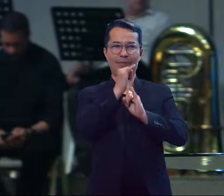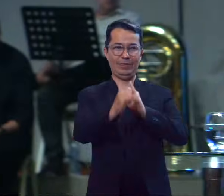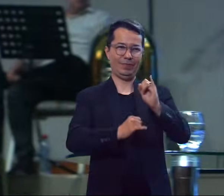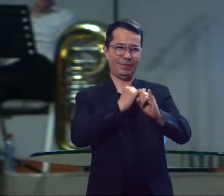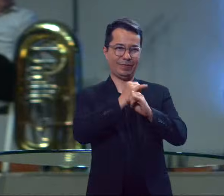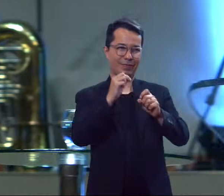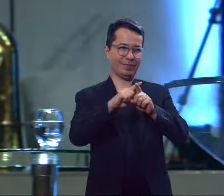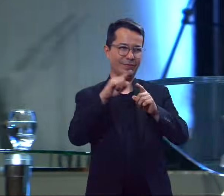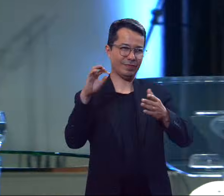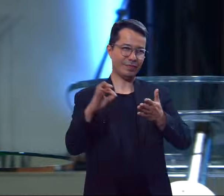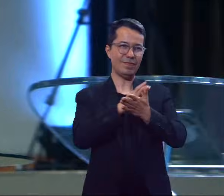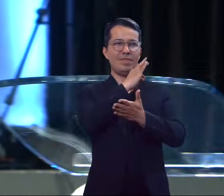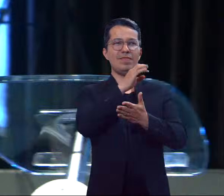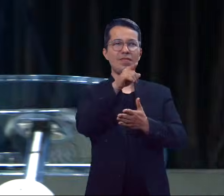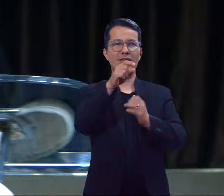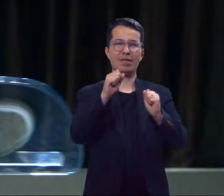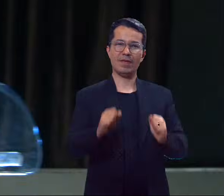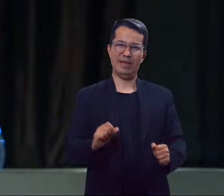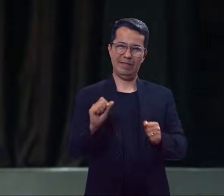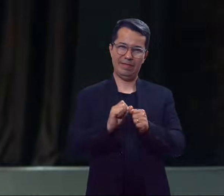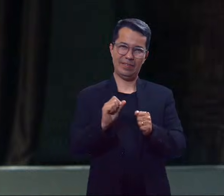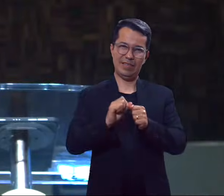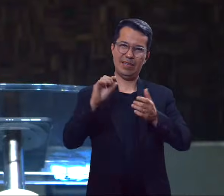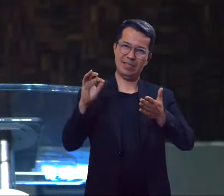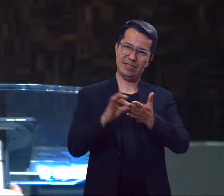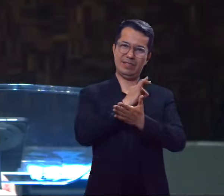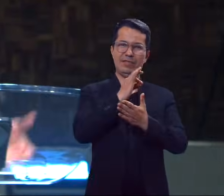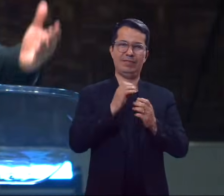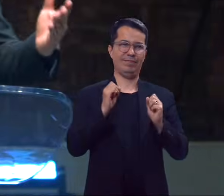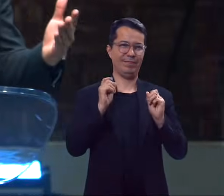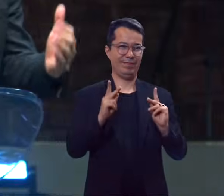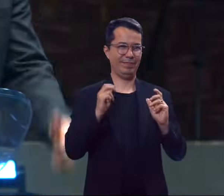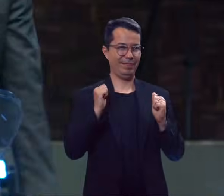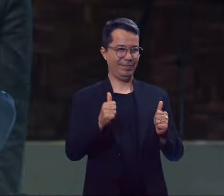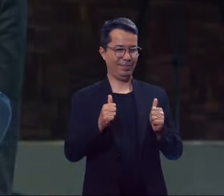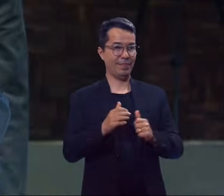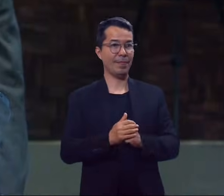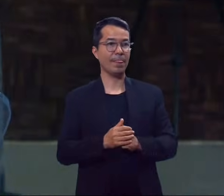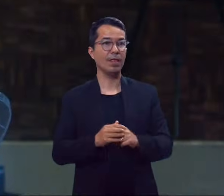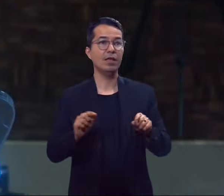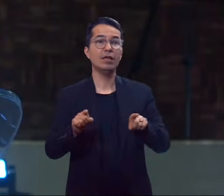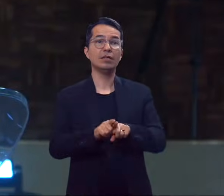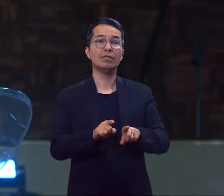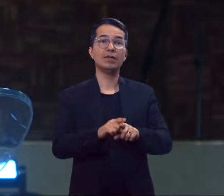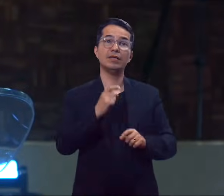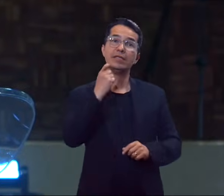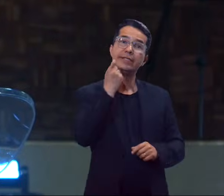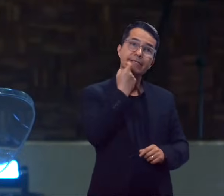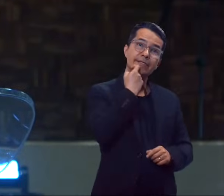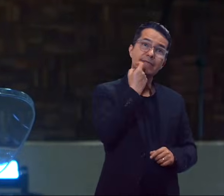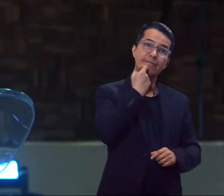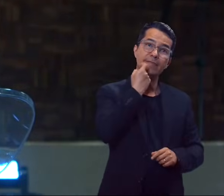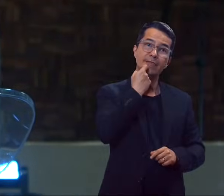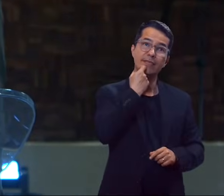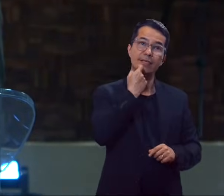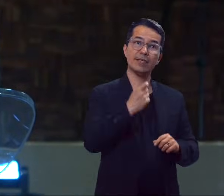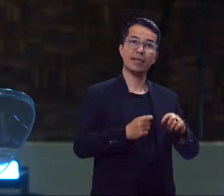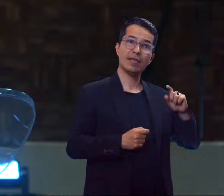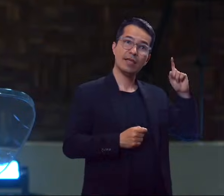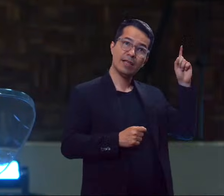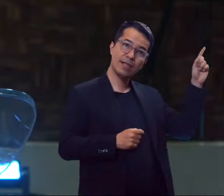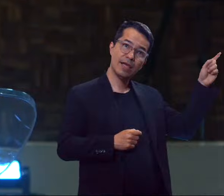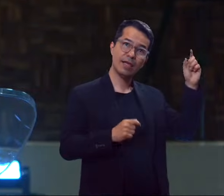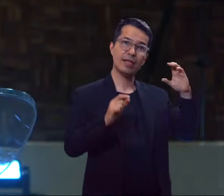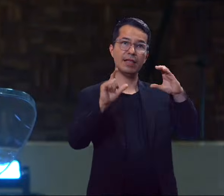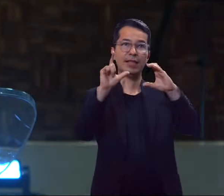e fazer a sua inscrição. E quem quiser, sexta-feira eu vou estar pregando lá na inauguração do